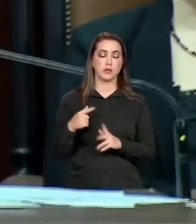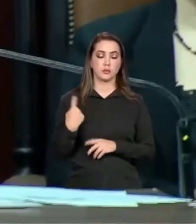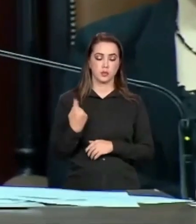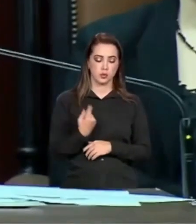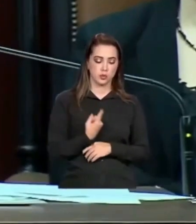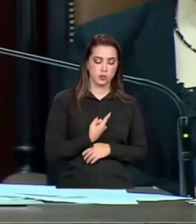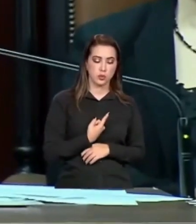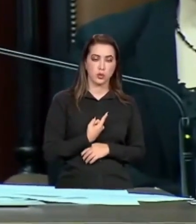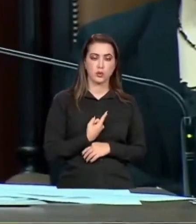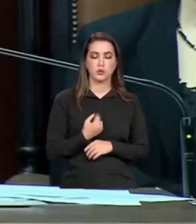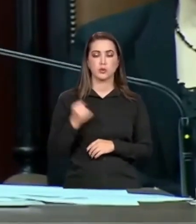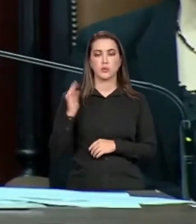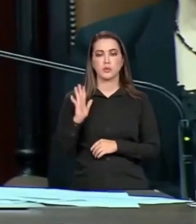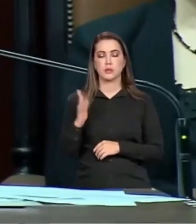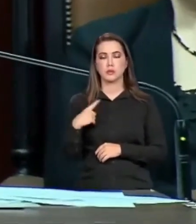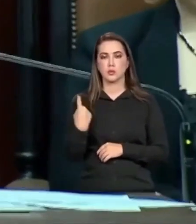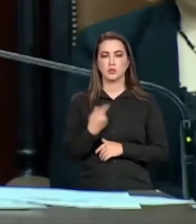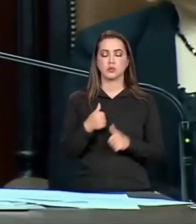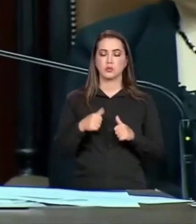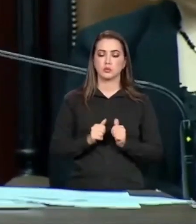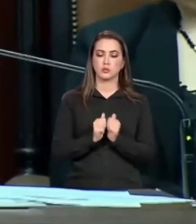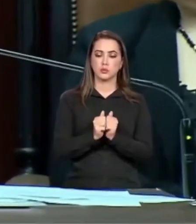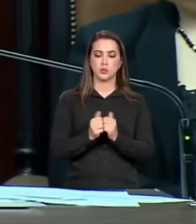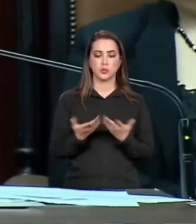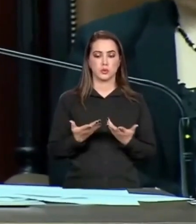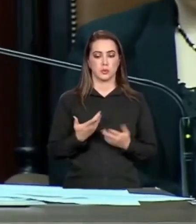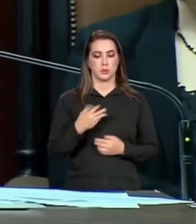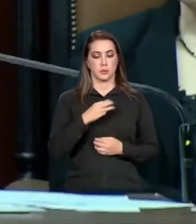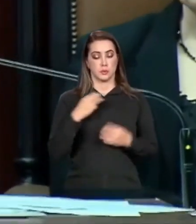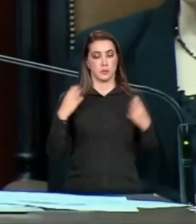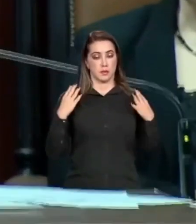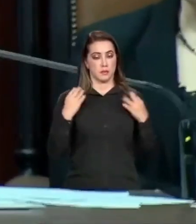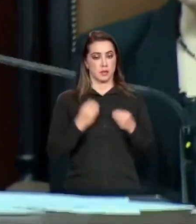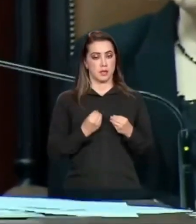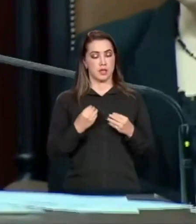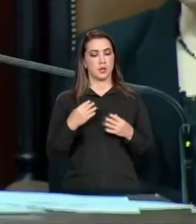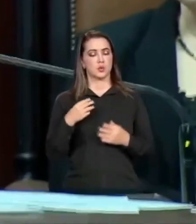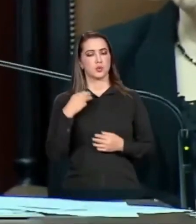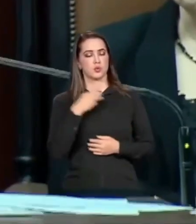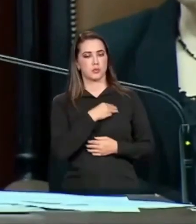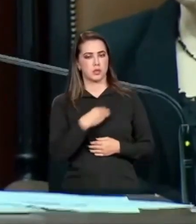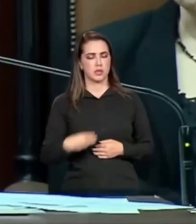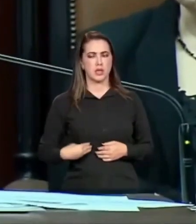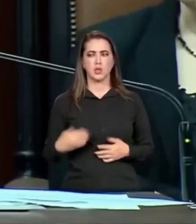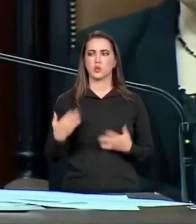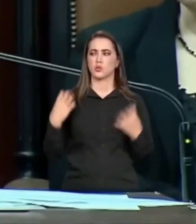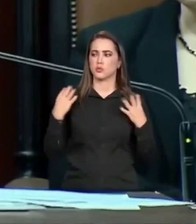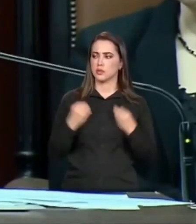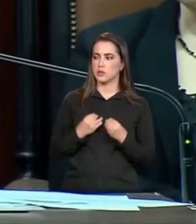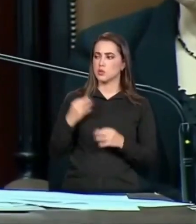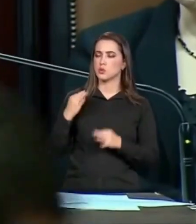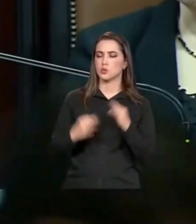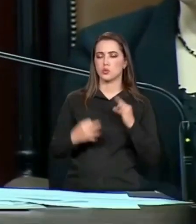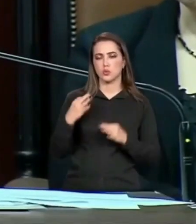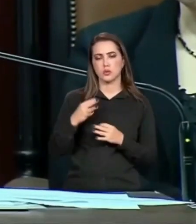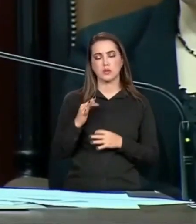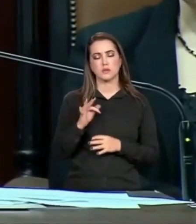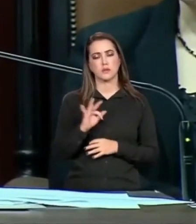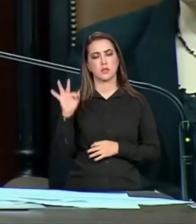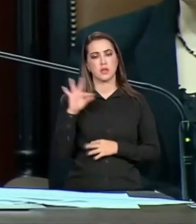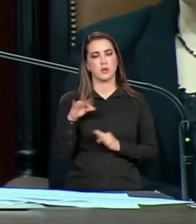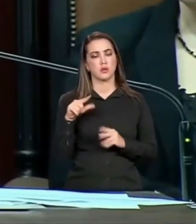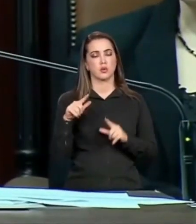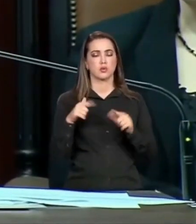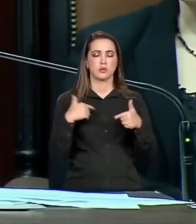nós brasileiros, onde nos incluímos ministros, juízes federais militares e todos os servidores da